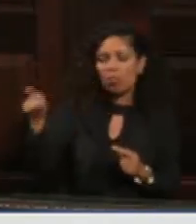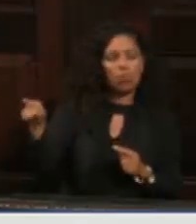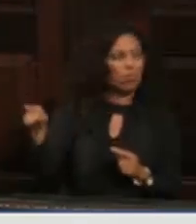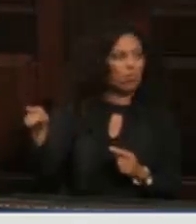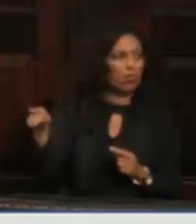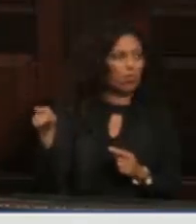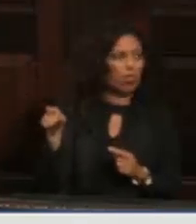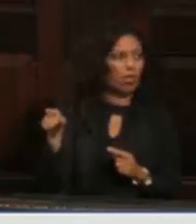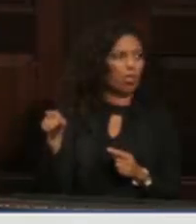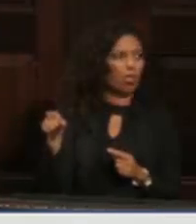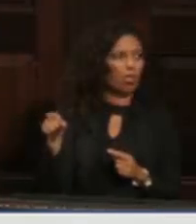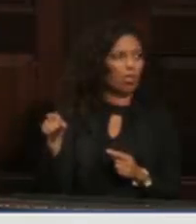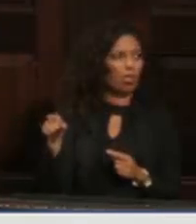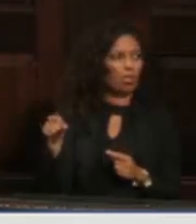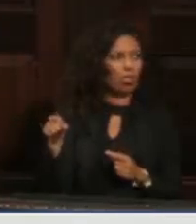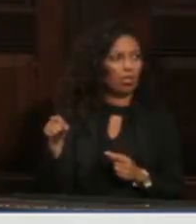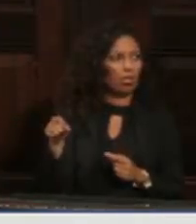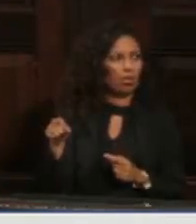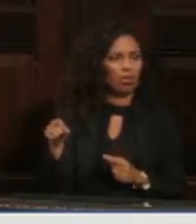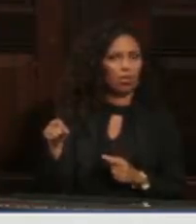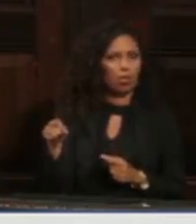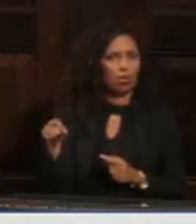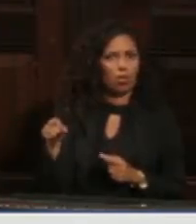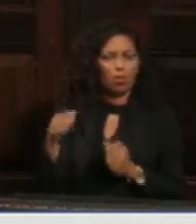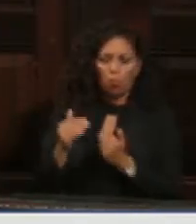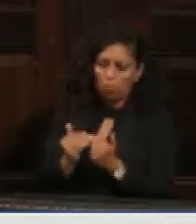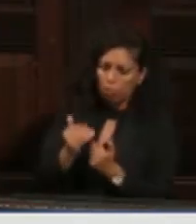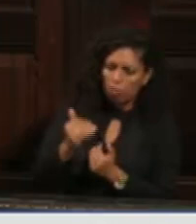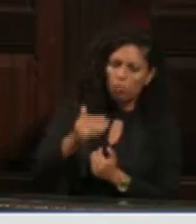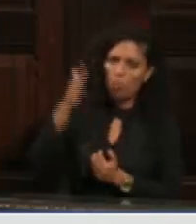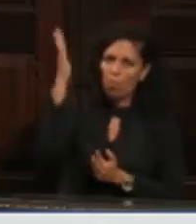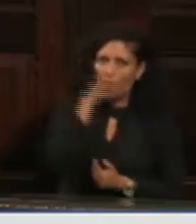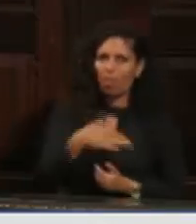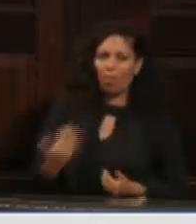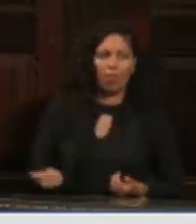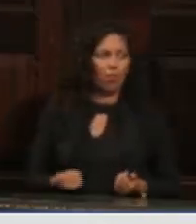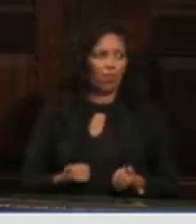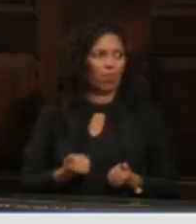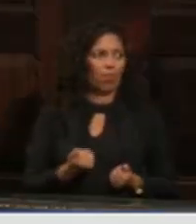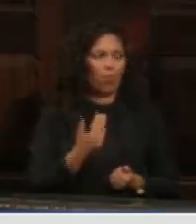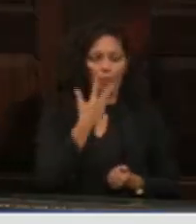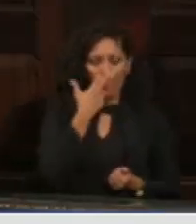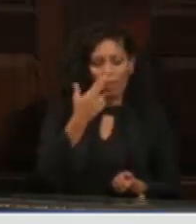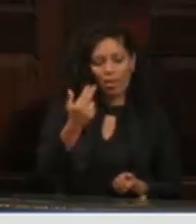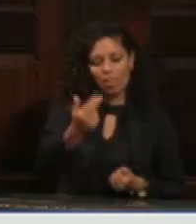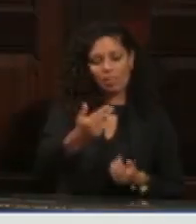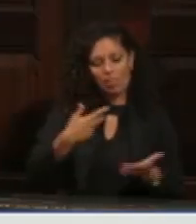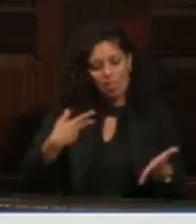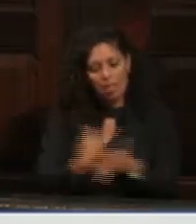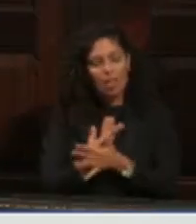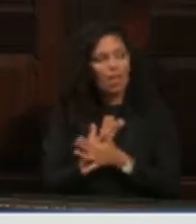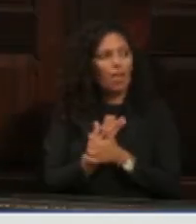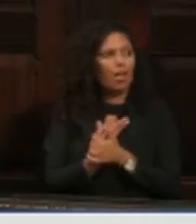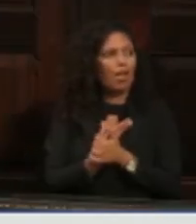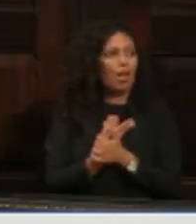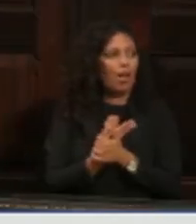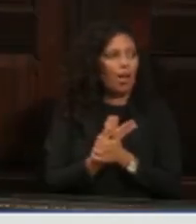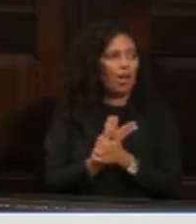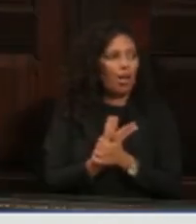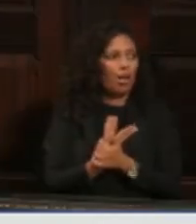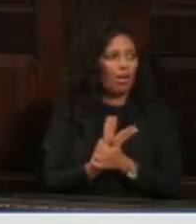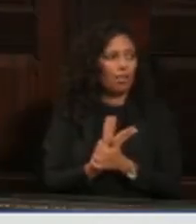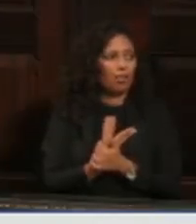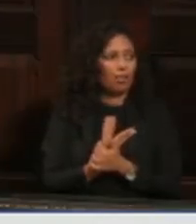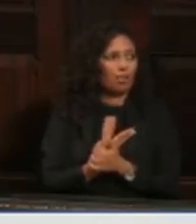algum interesse no campo da educação, mas começa mal. Começa de maneira, a meu ver, equivocada, começa cometendo